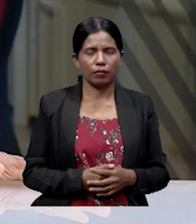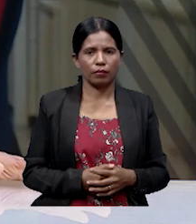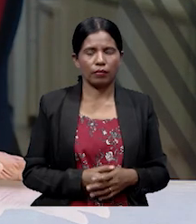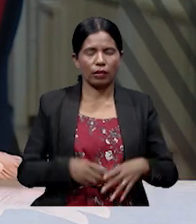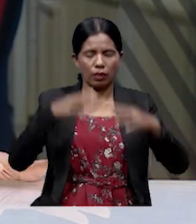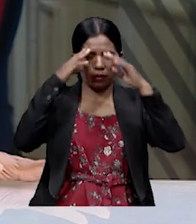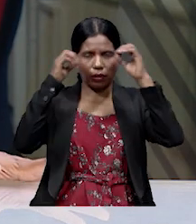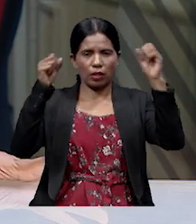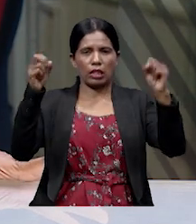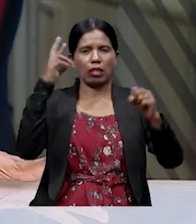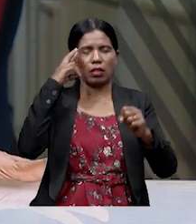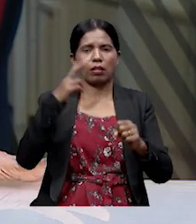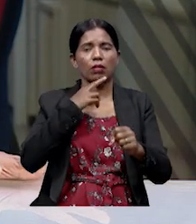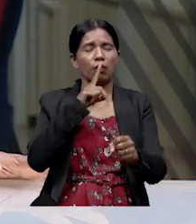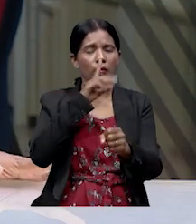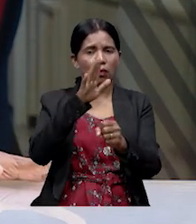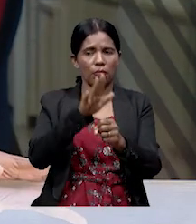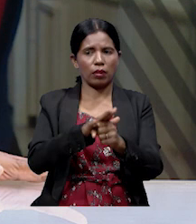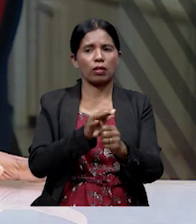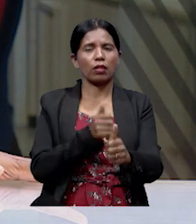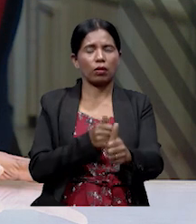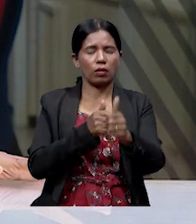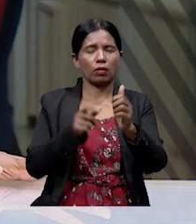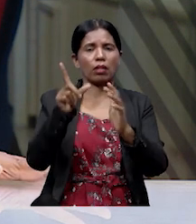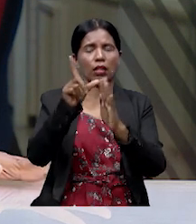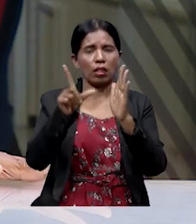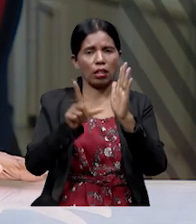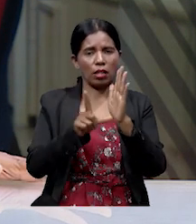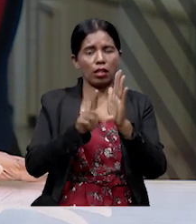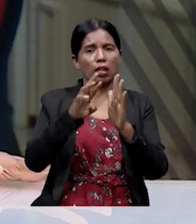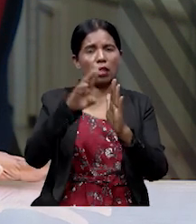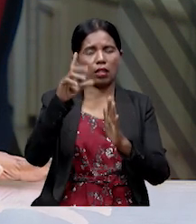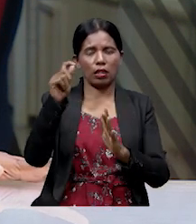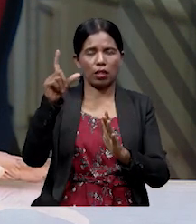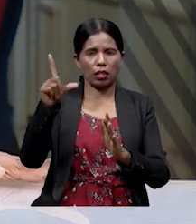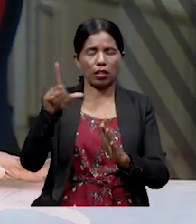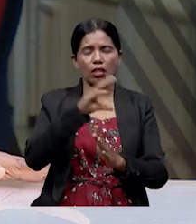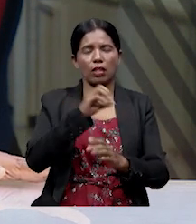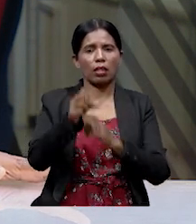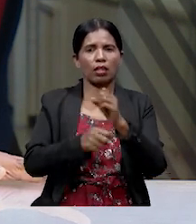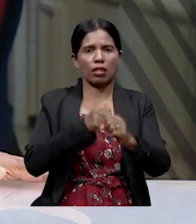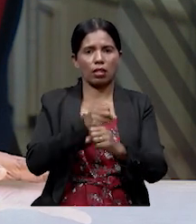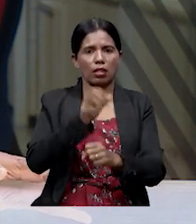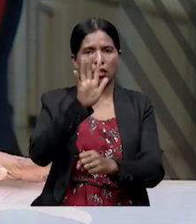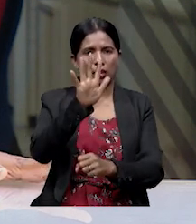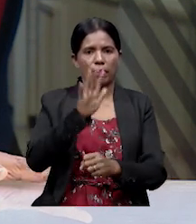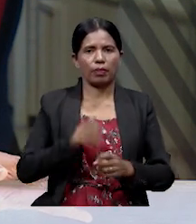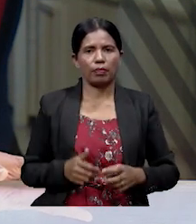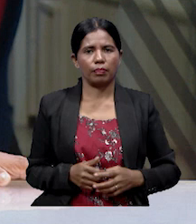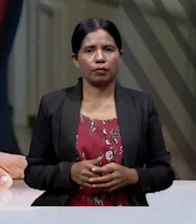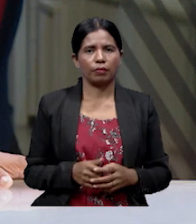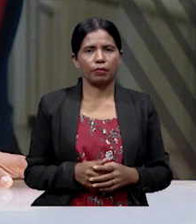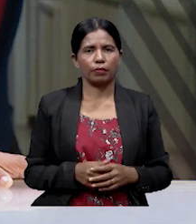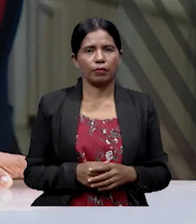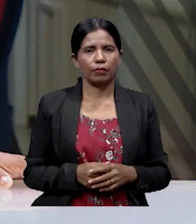Presidente da República José Ramos Horta promete se cumpre a Constituição RDTLI durante o mandato Tinan Lima.